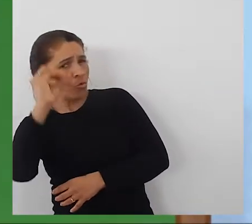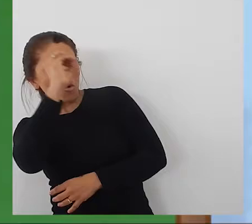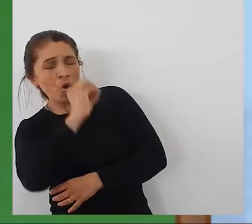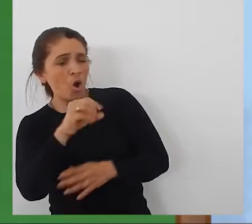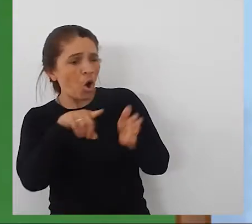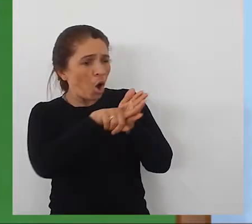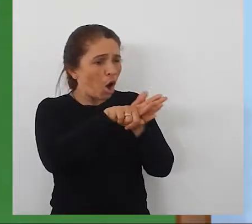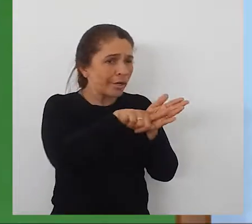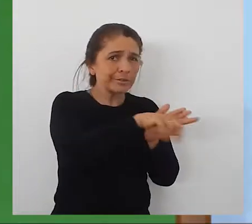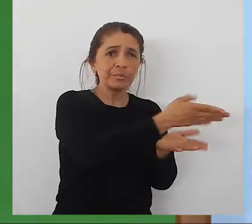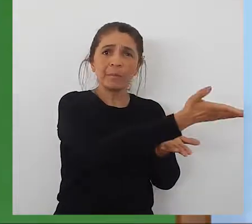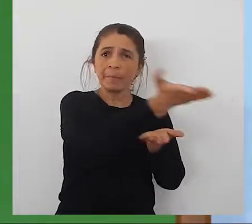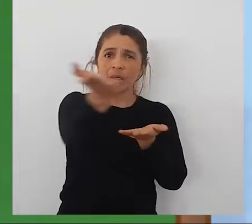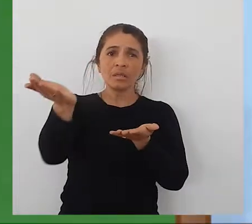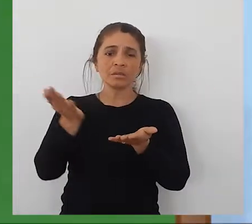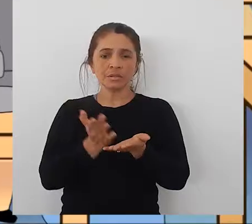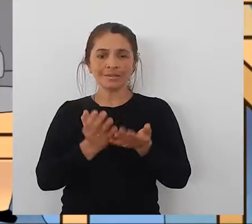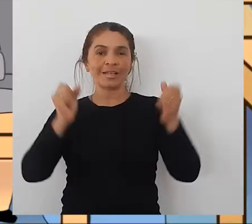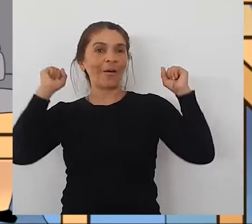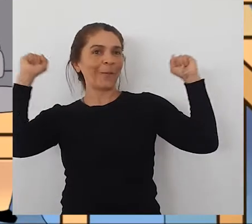Ótima pesquisa, pessoal!